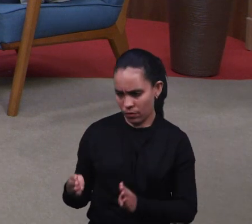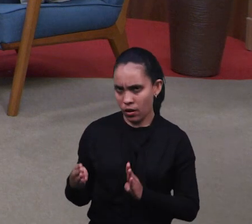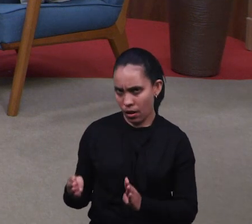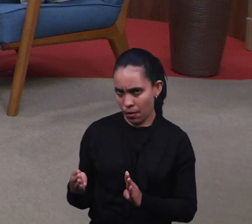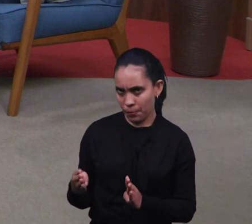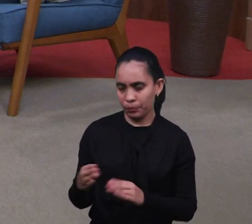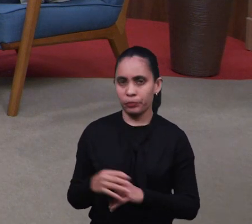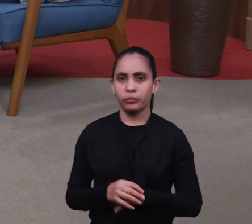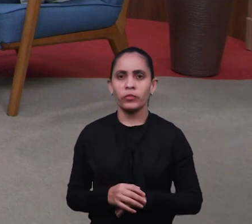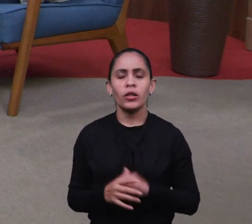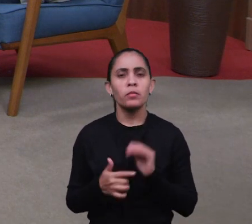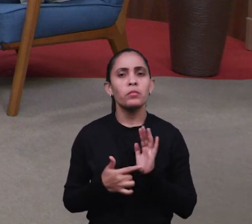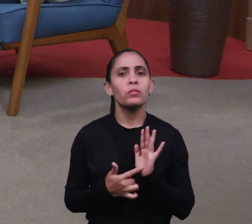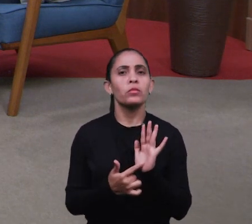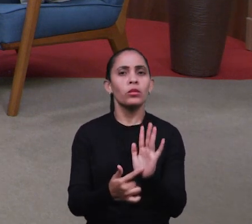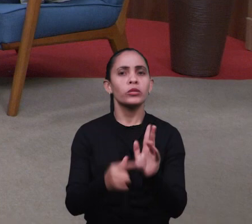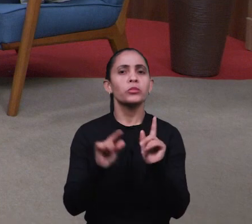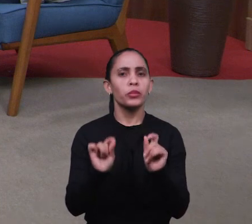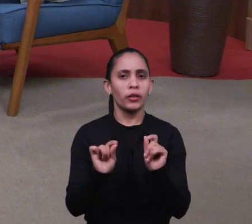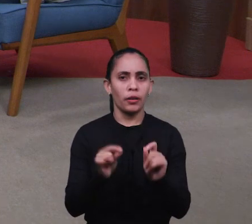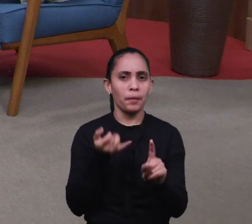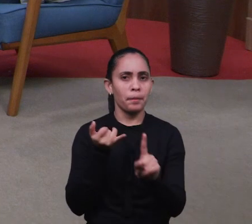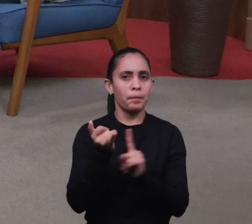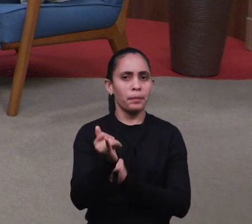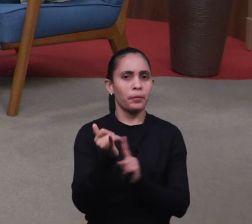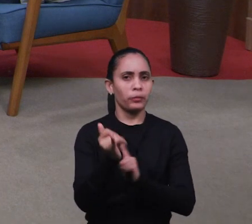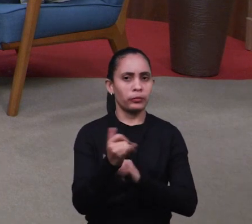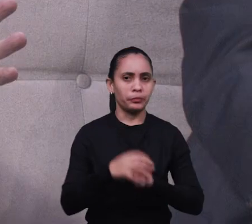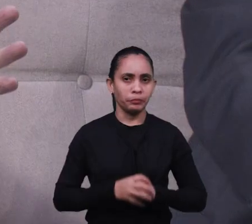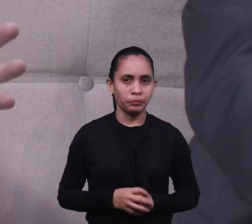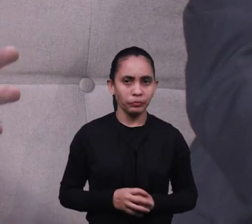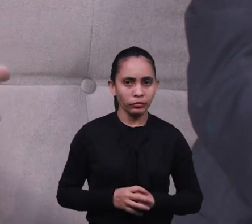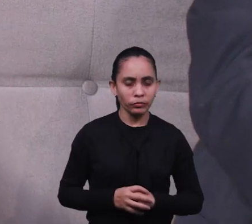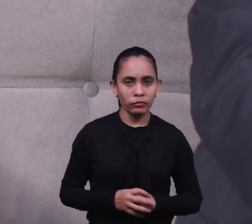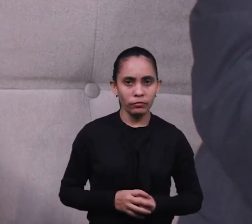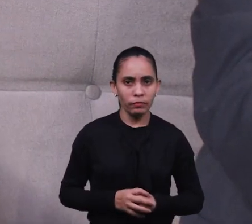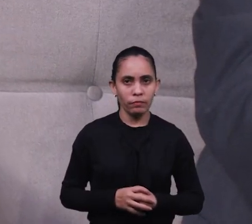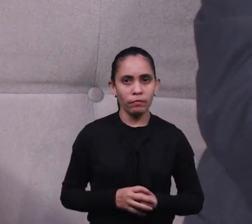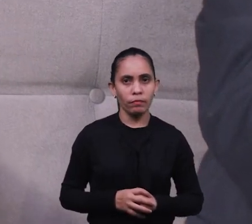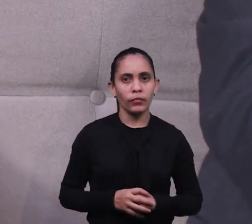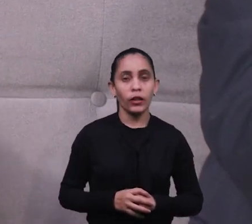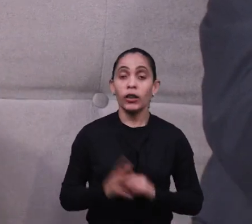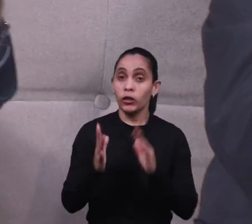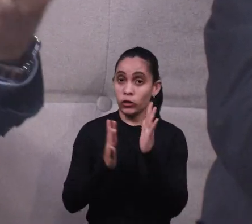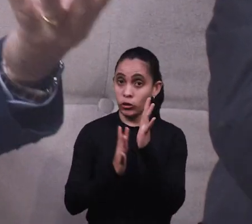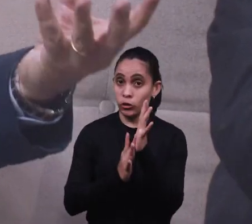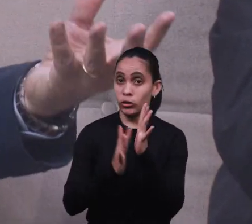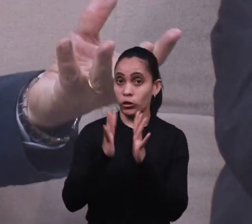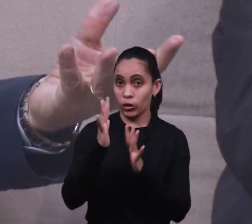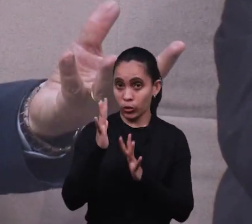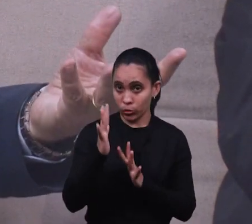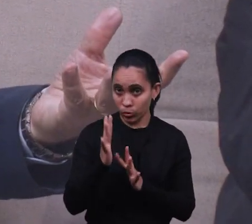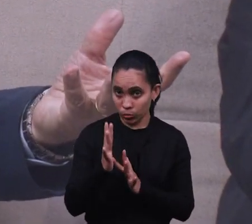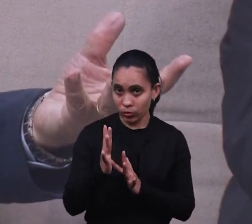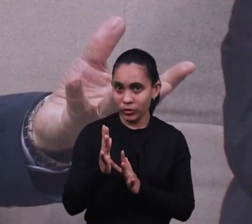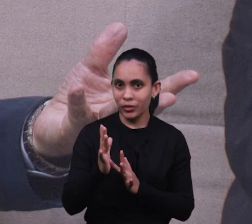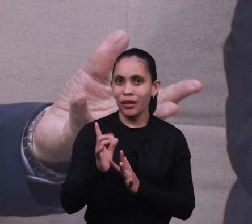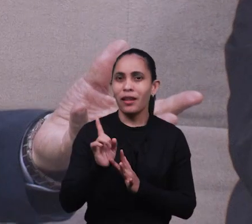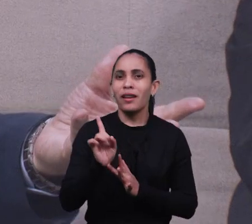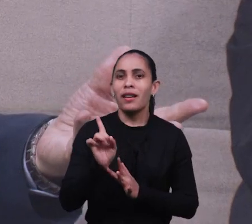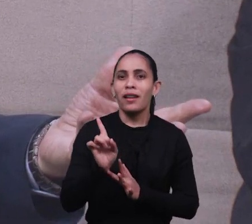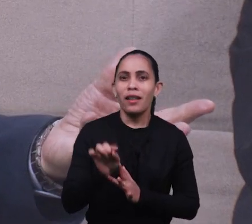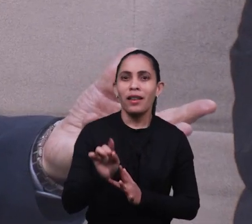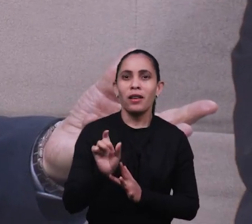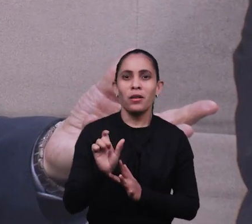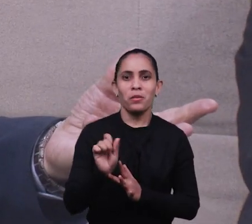o que ali profeticamente? Ela está dizendo, primeiro, que Jesus é o alimento. Amém. Para a